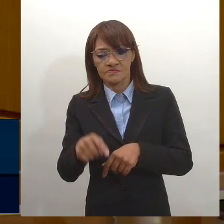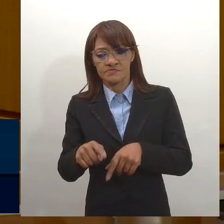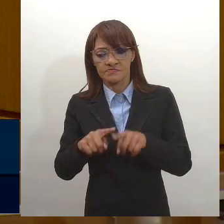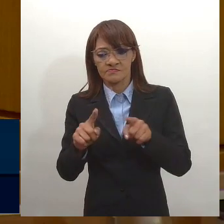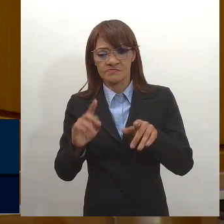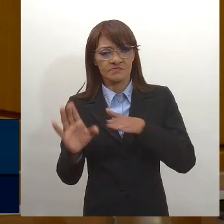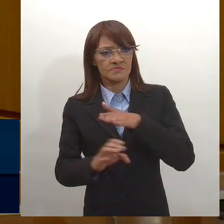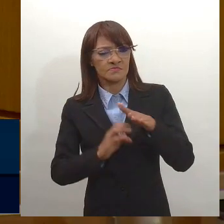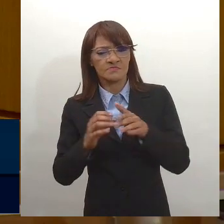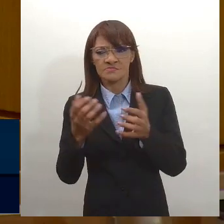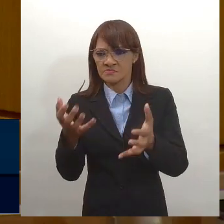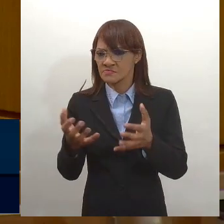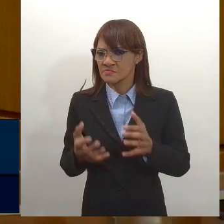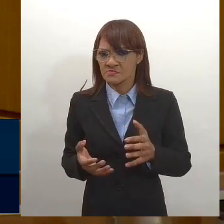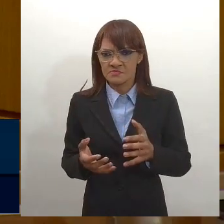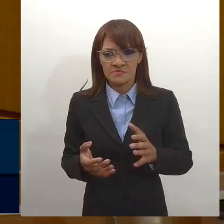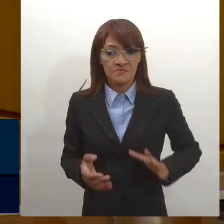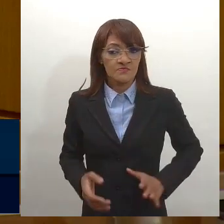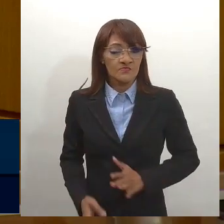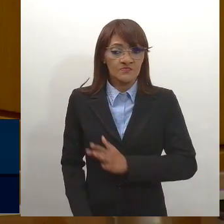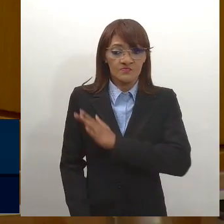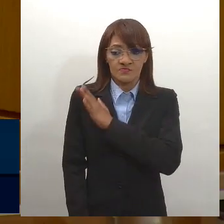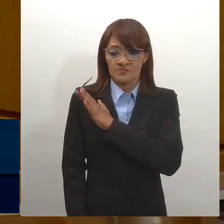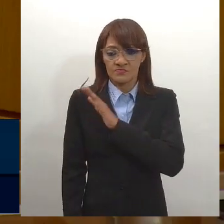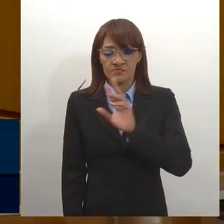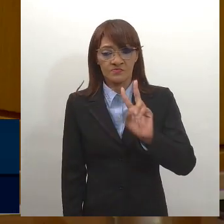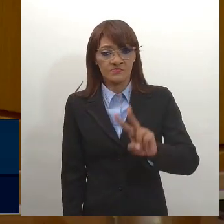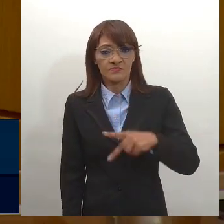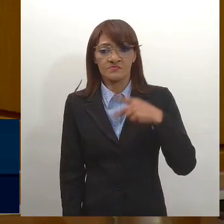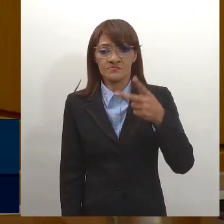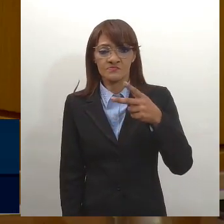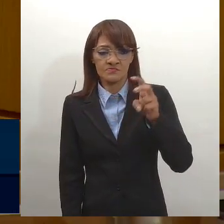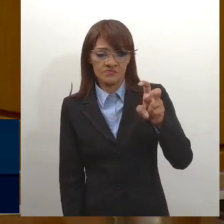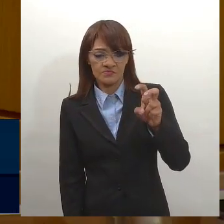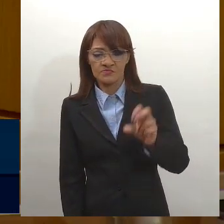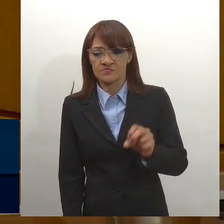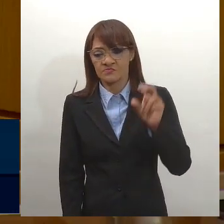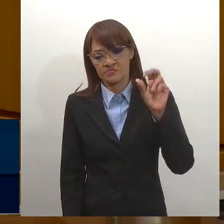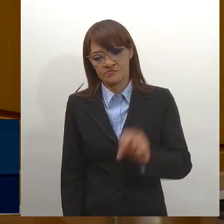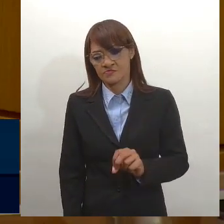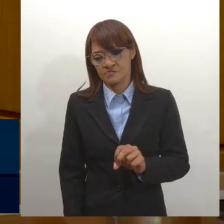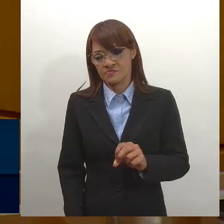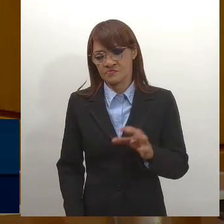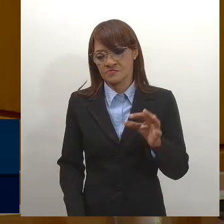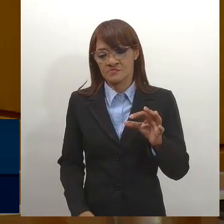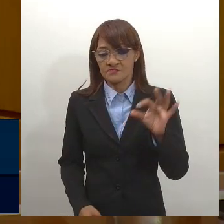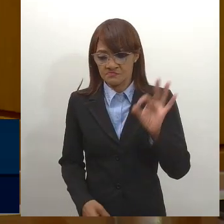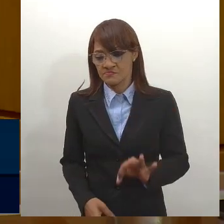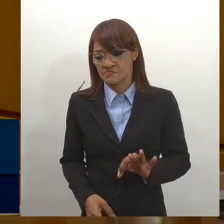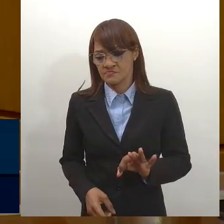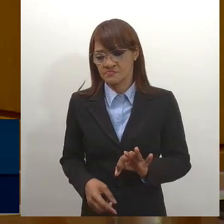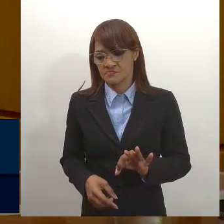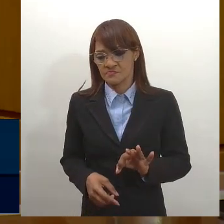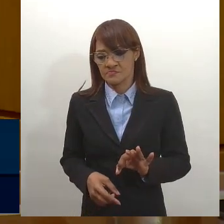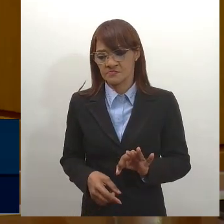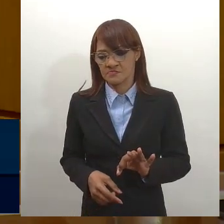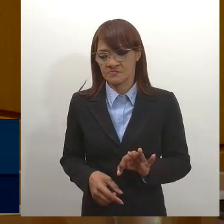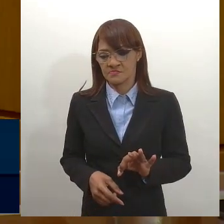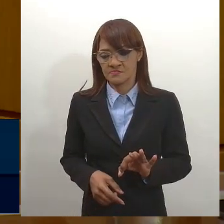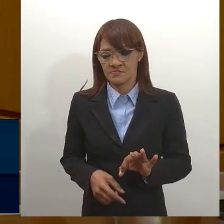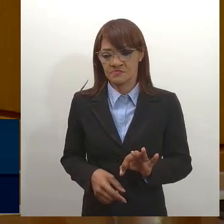absurdo desse, né, de 50%. E a Prefeitura de Aracaju não pode permitir essa